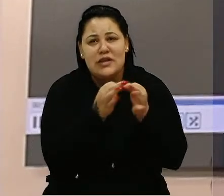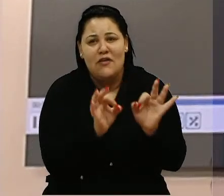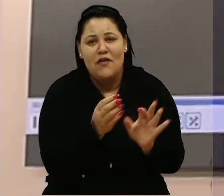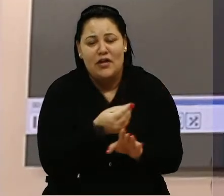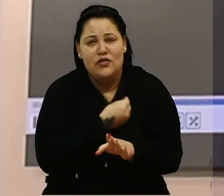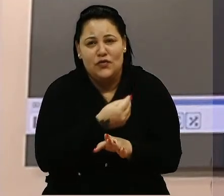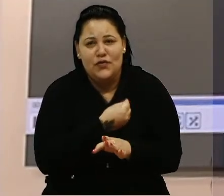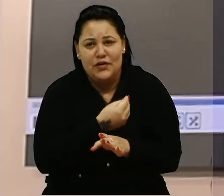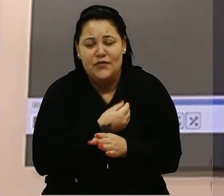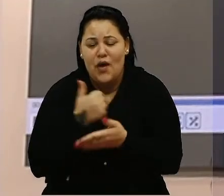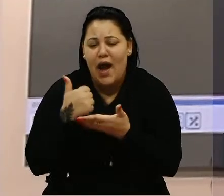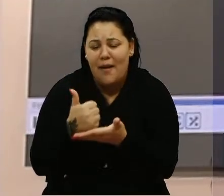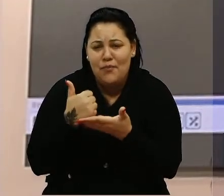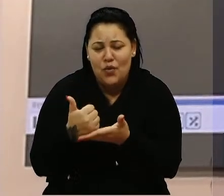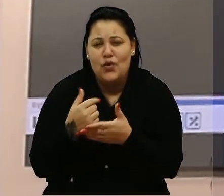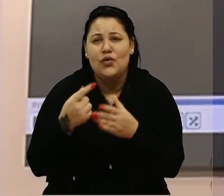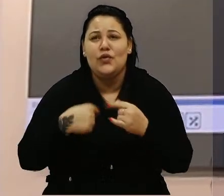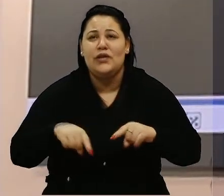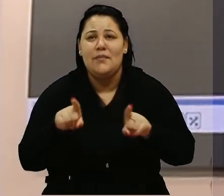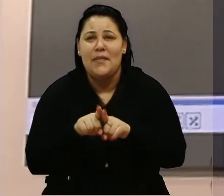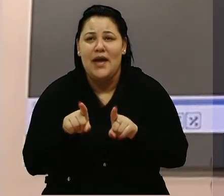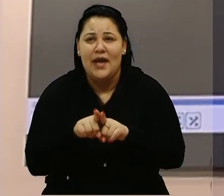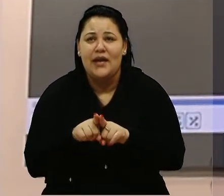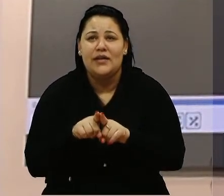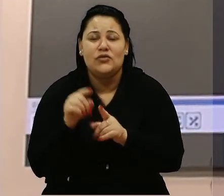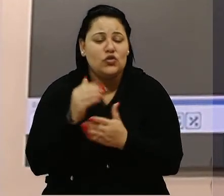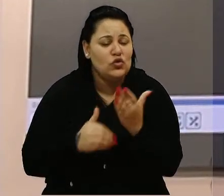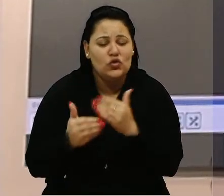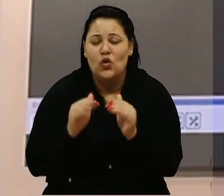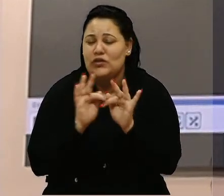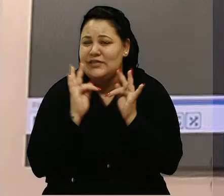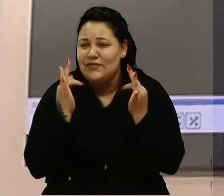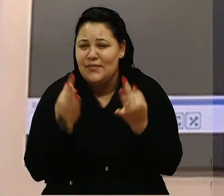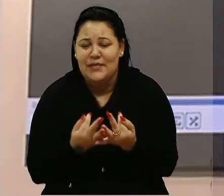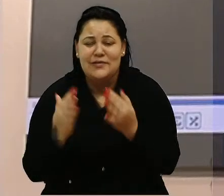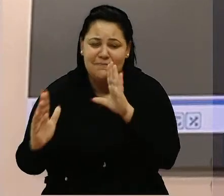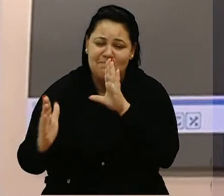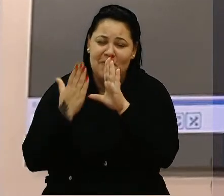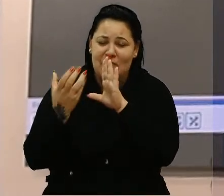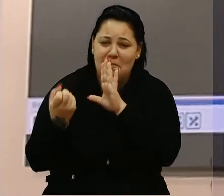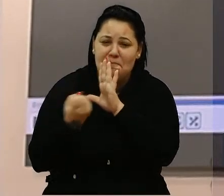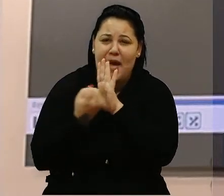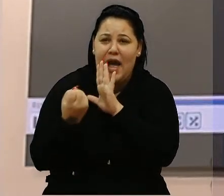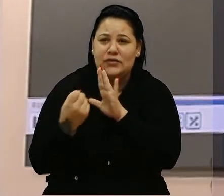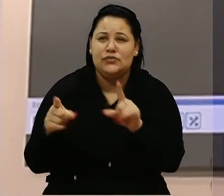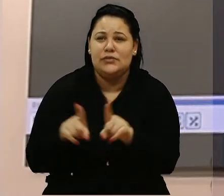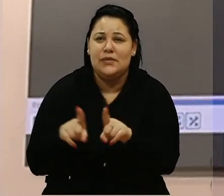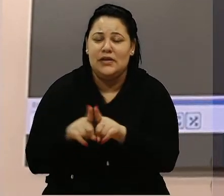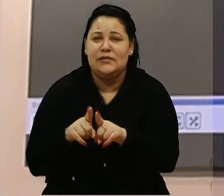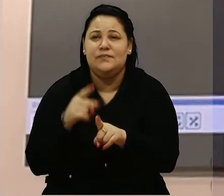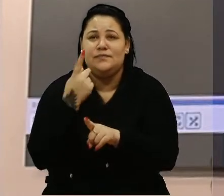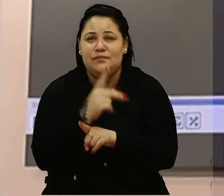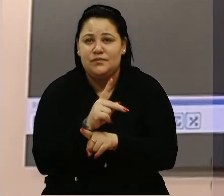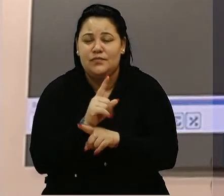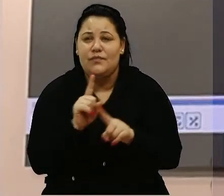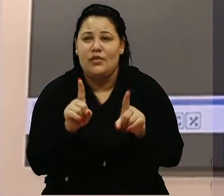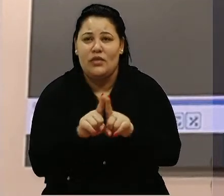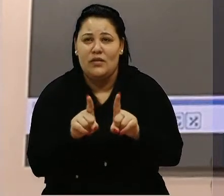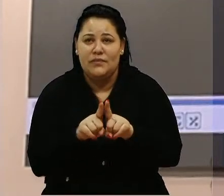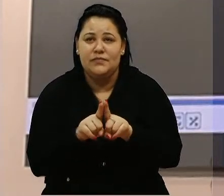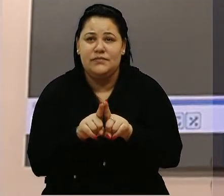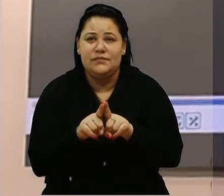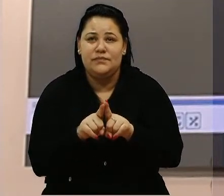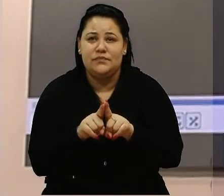fornecendo suporte logístico e acolhendo famílias em momentos de grande sofrimento. Sua dedicação não conhece